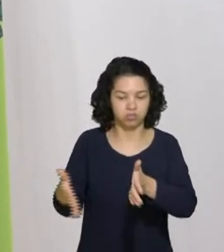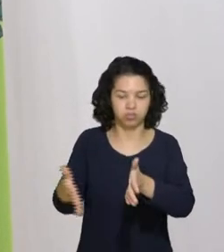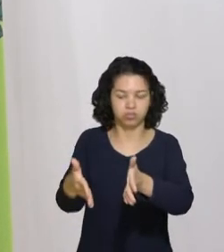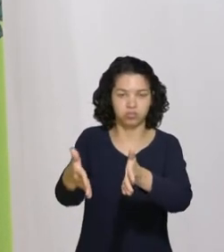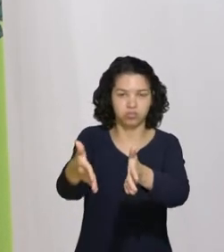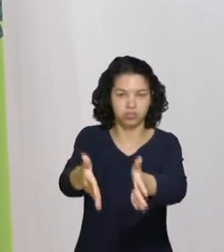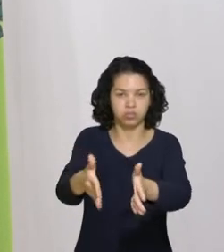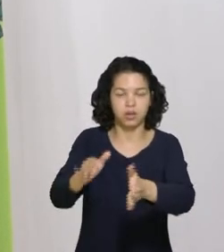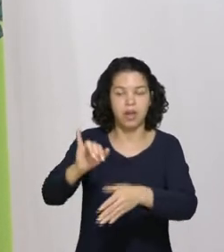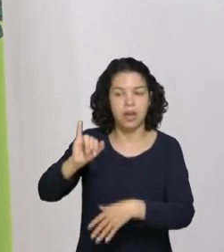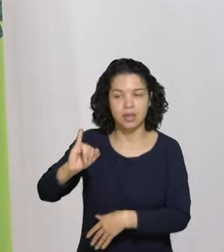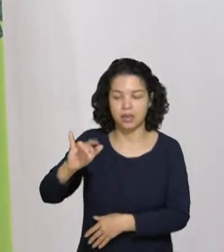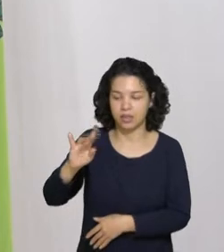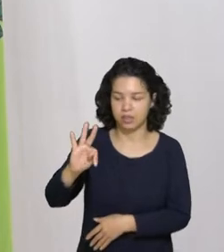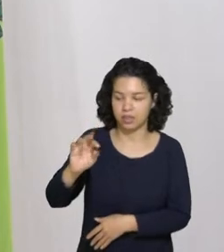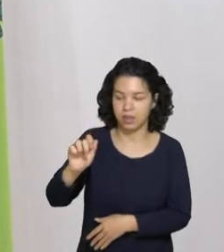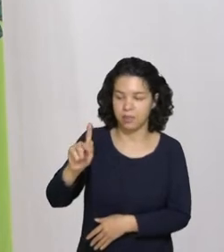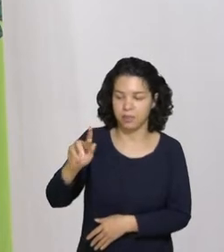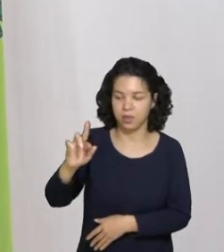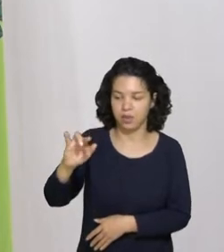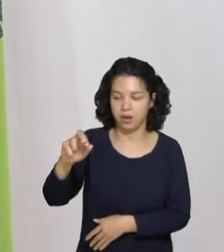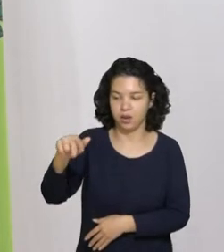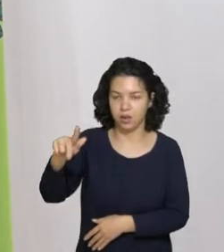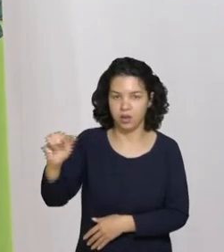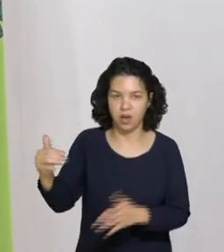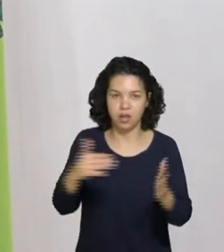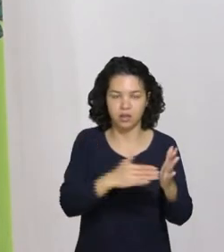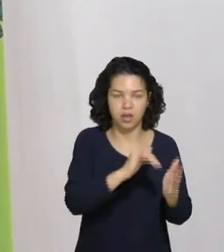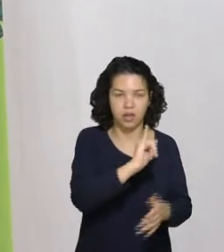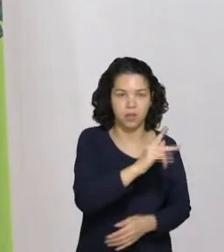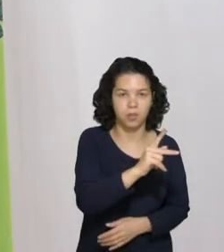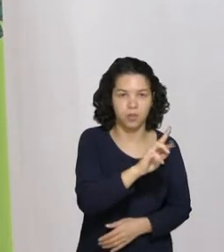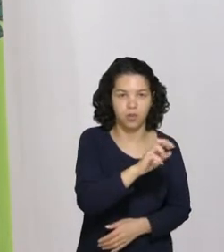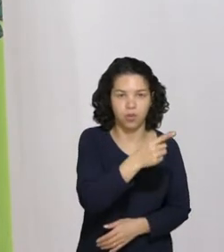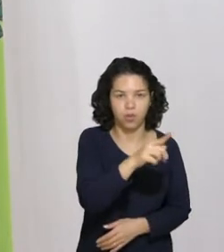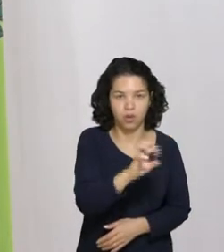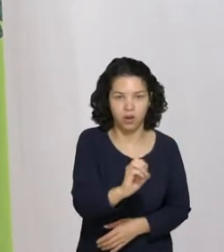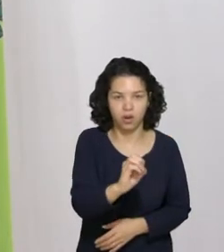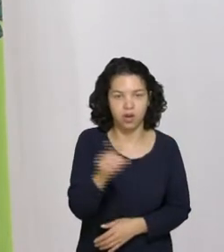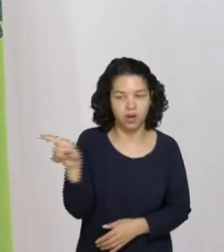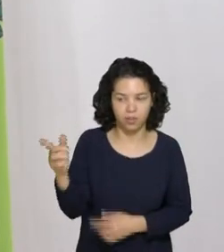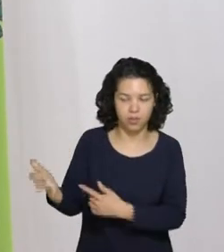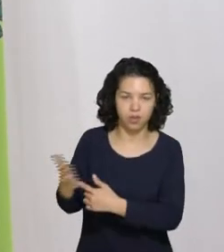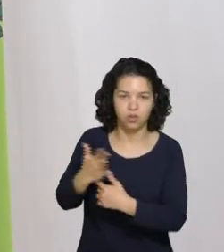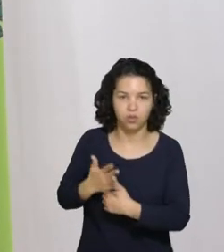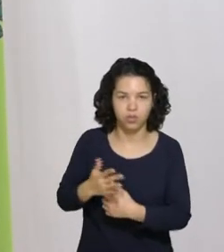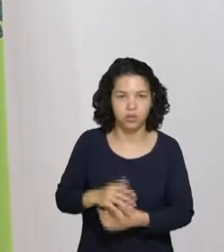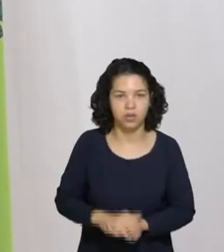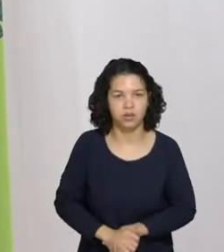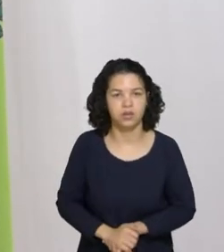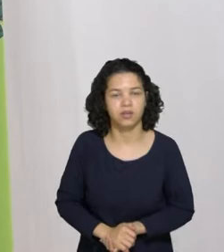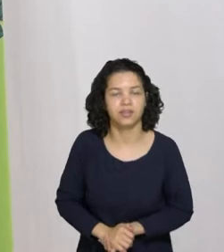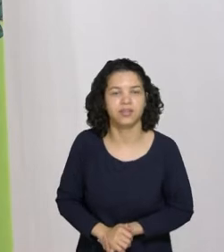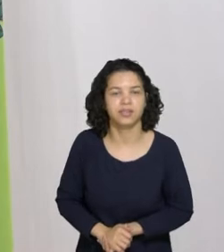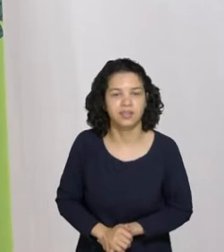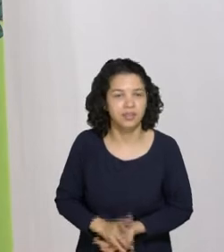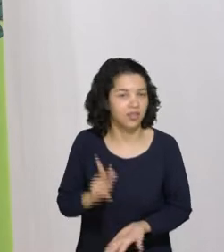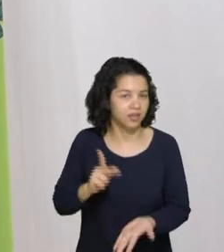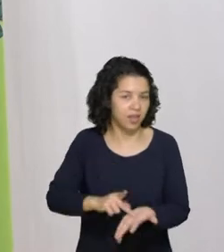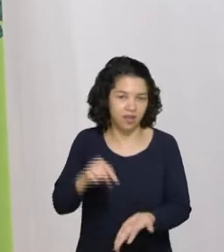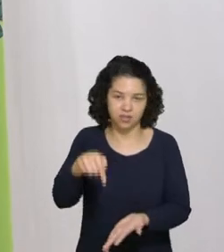a São Miguel do Oeste, Iporã, exatamente, Padre Pedro me ajuda aqui. Então, é a realidade de Santa